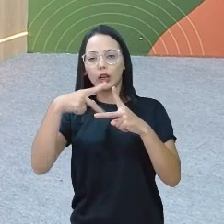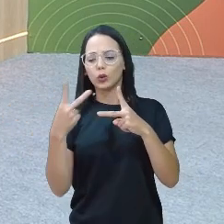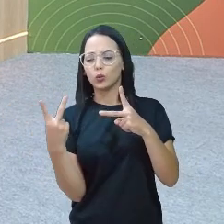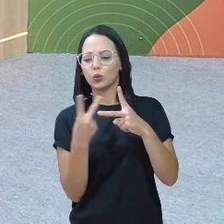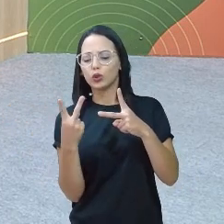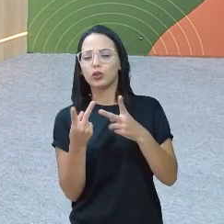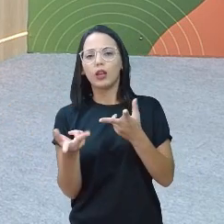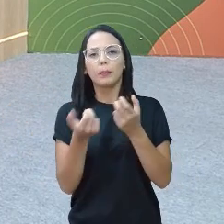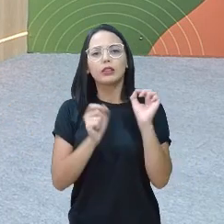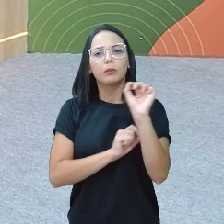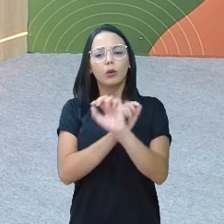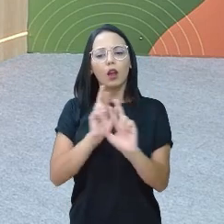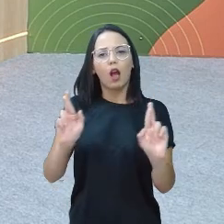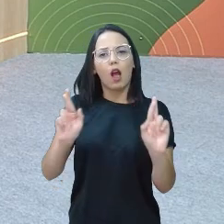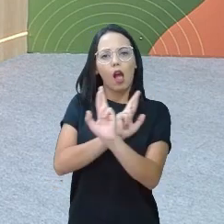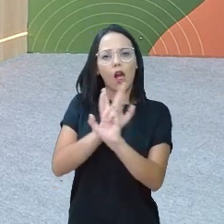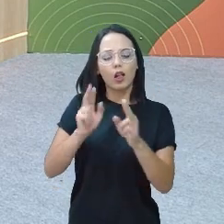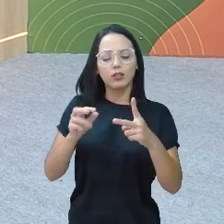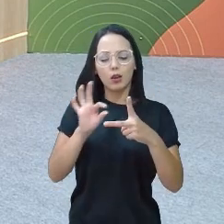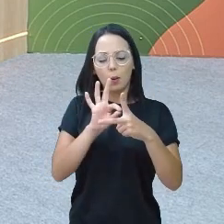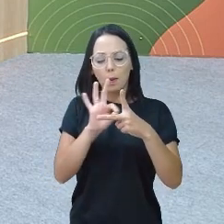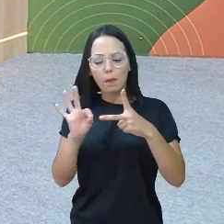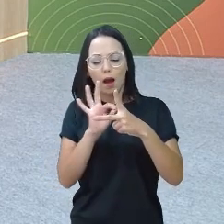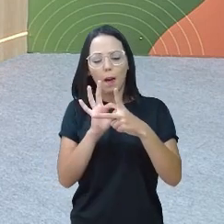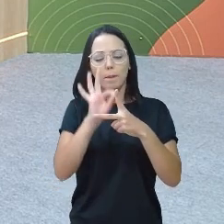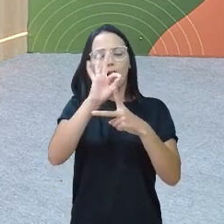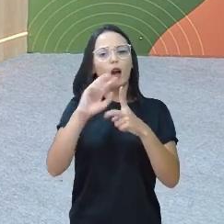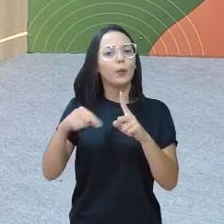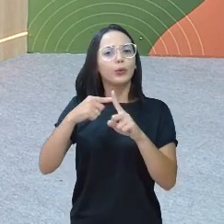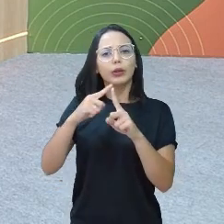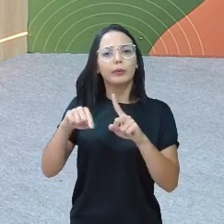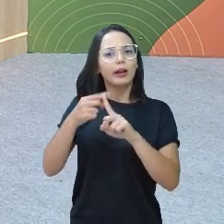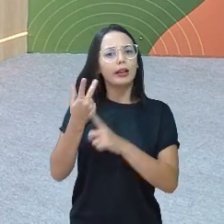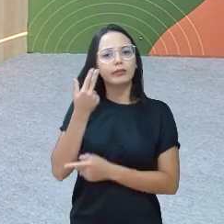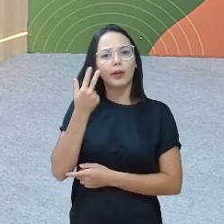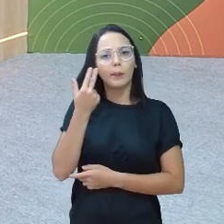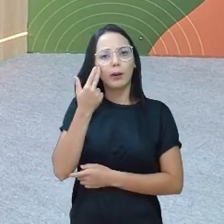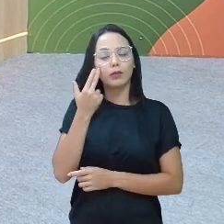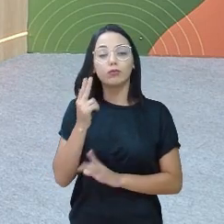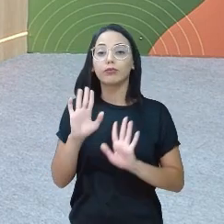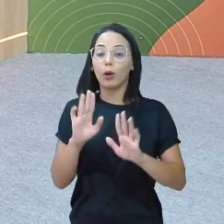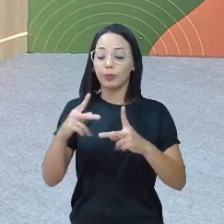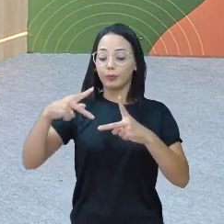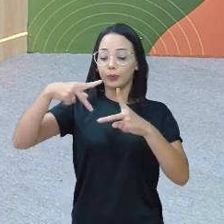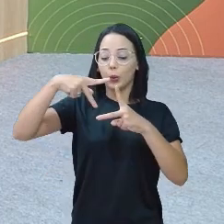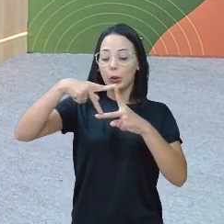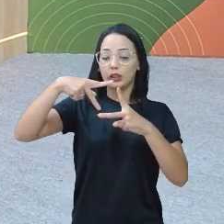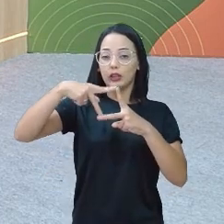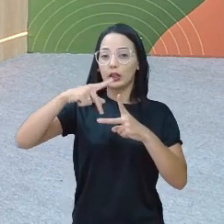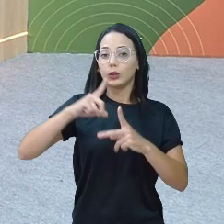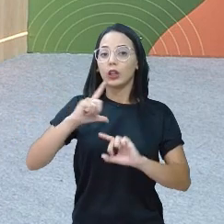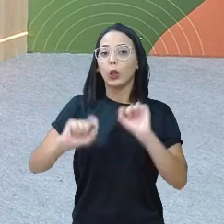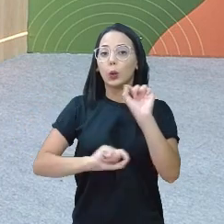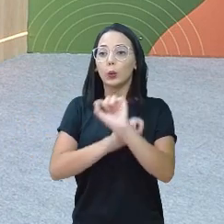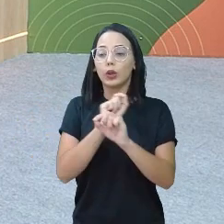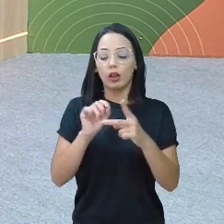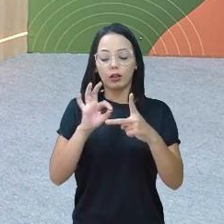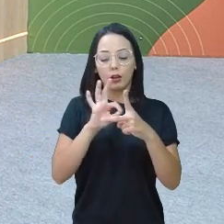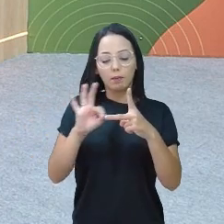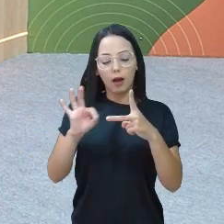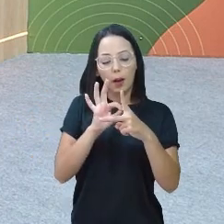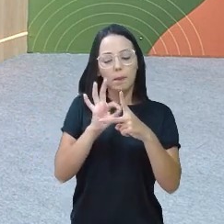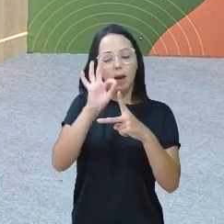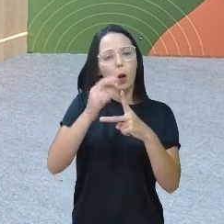essa relação de base e altura e fazer a multiplicação. No caso específico do quadrado, a gente vai ter que os lados são